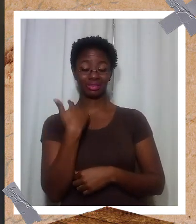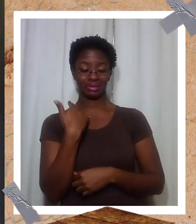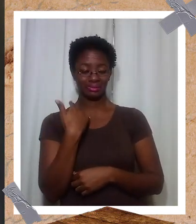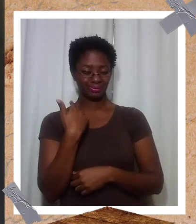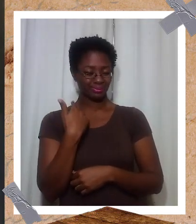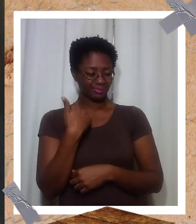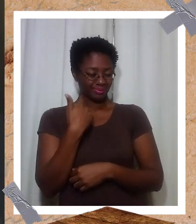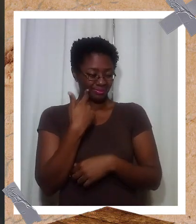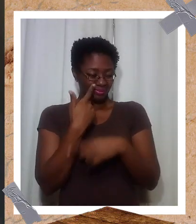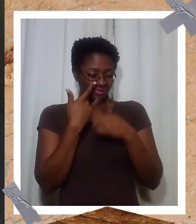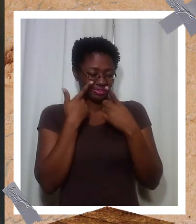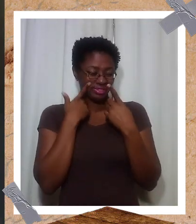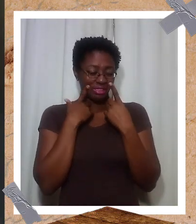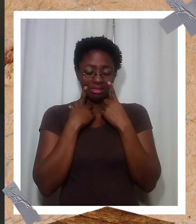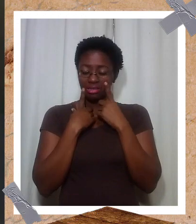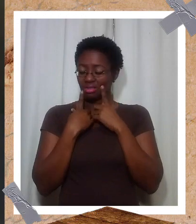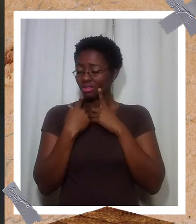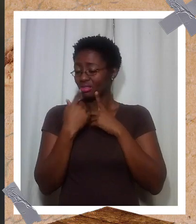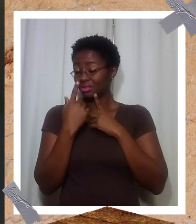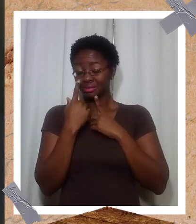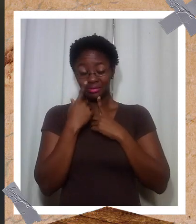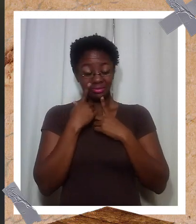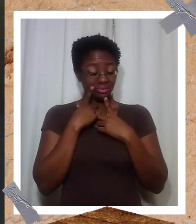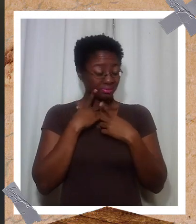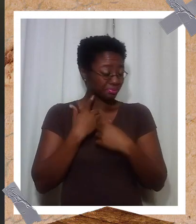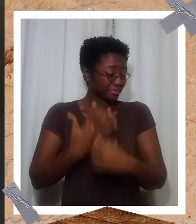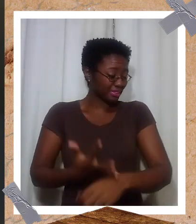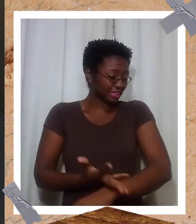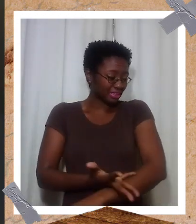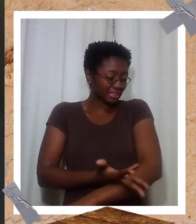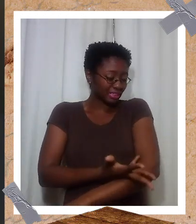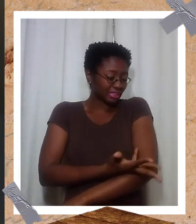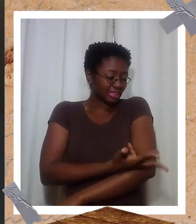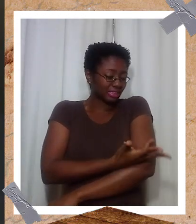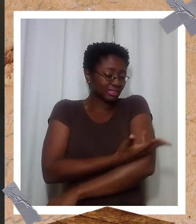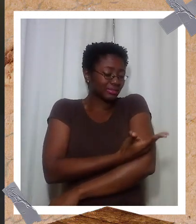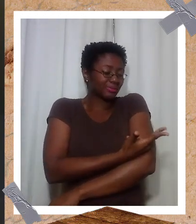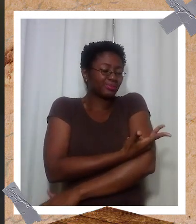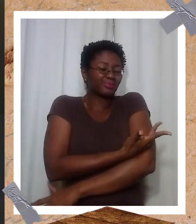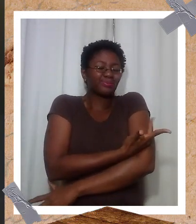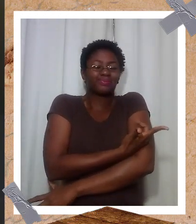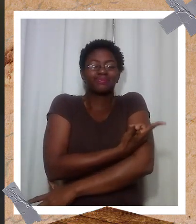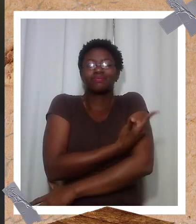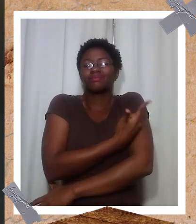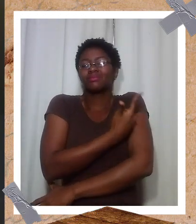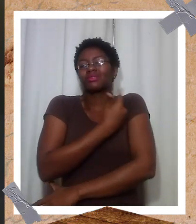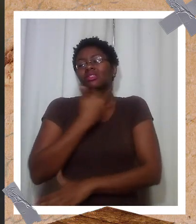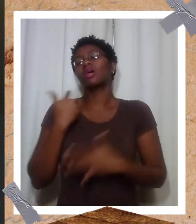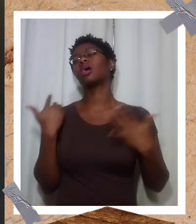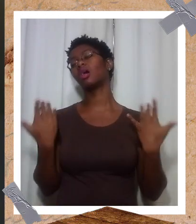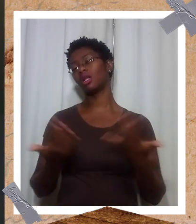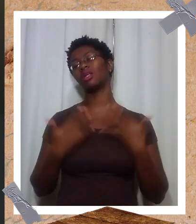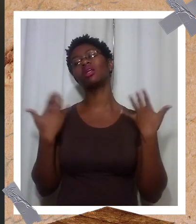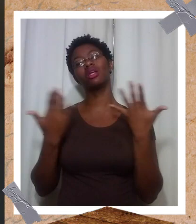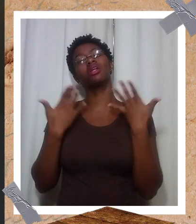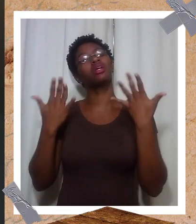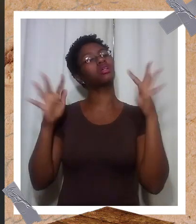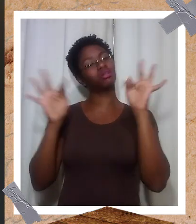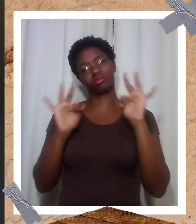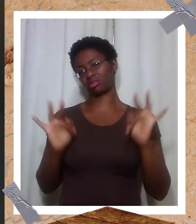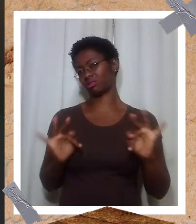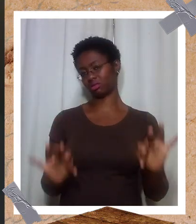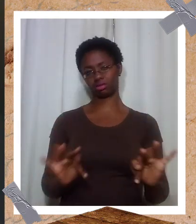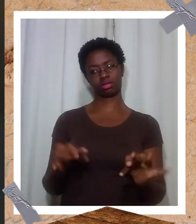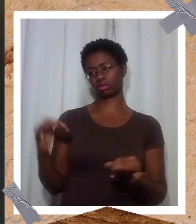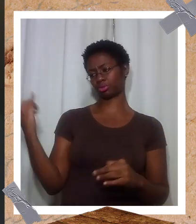derramei, assim, lágrimas, lágrimas, lágrimas, lágrimas, de muita emoção, de muita alegria, muita felicidade ao